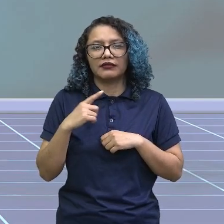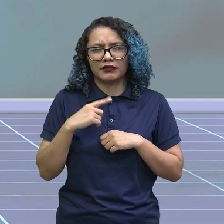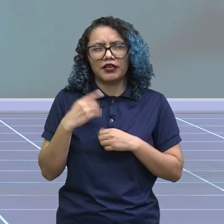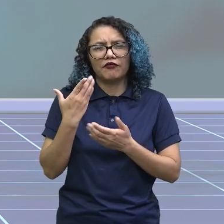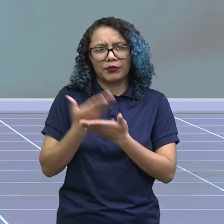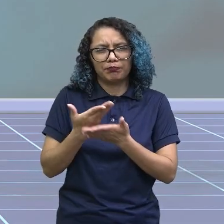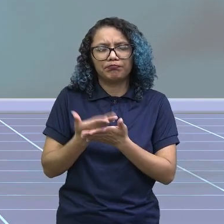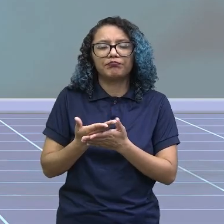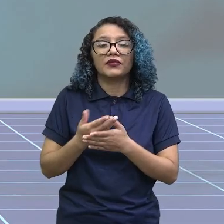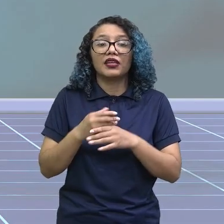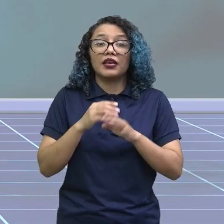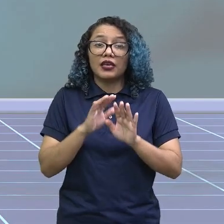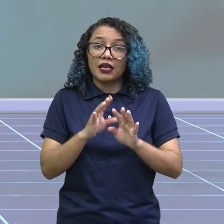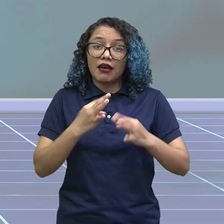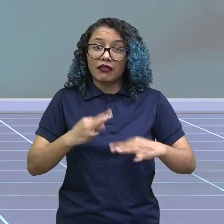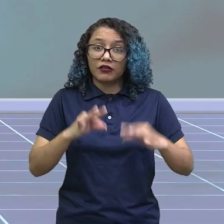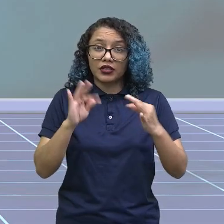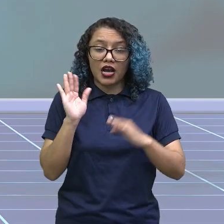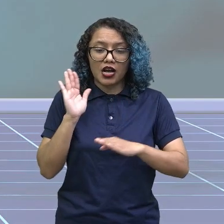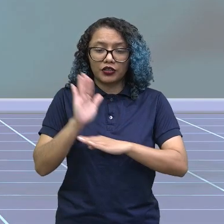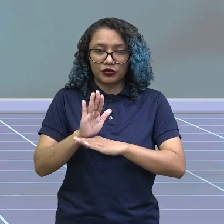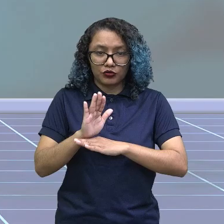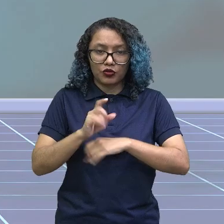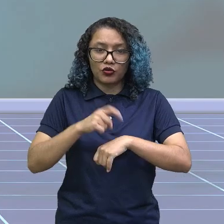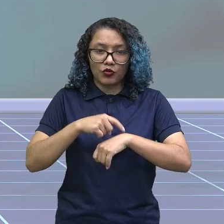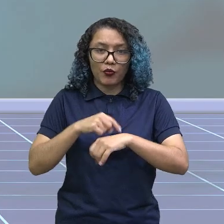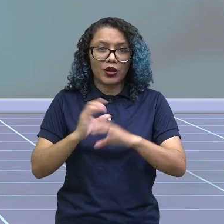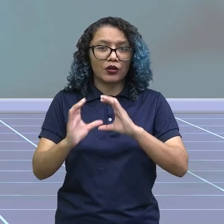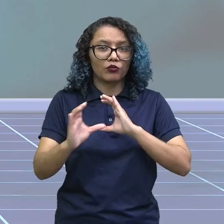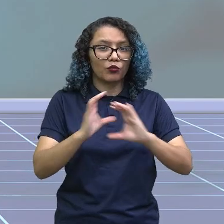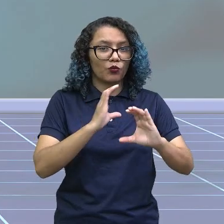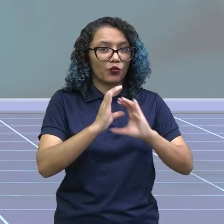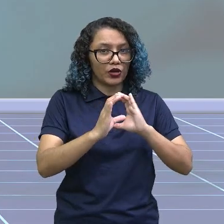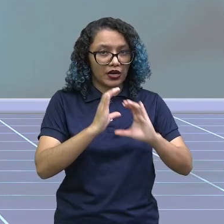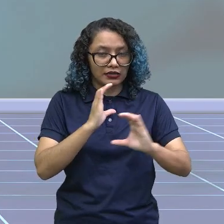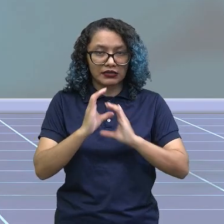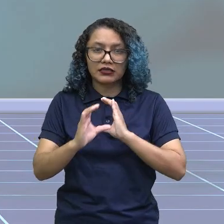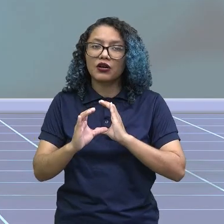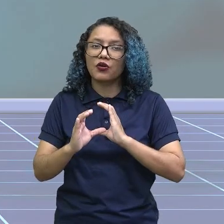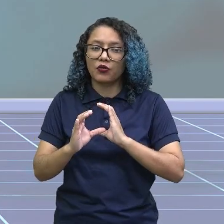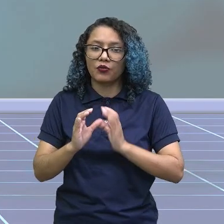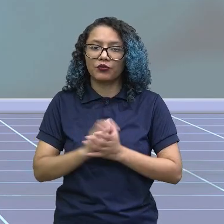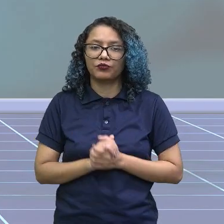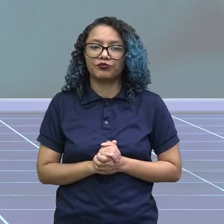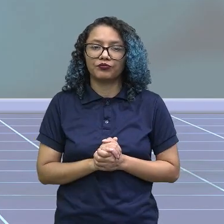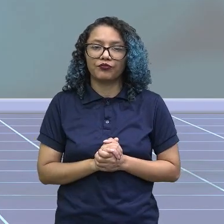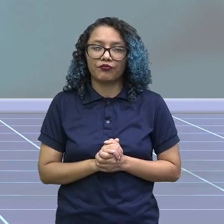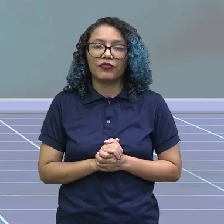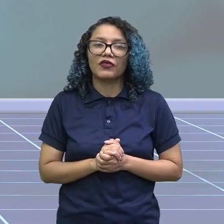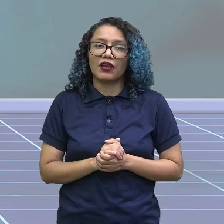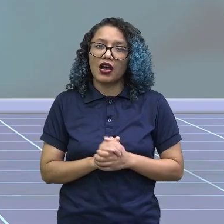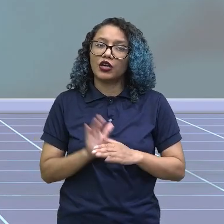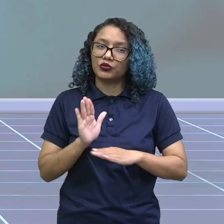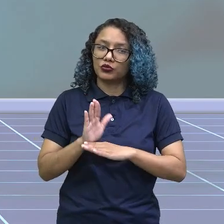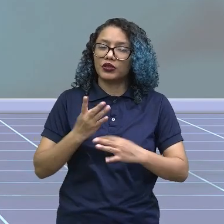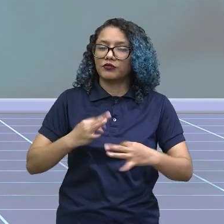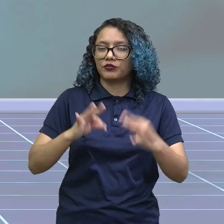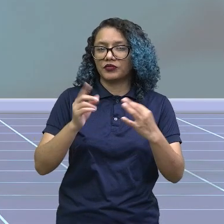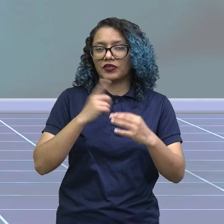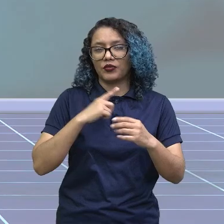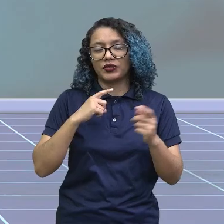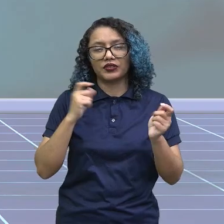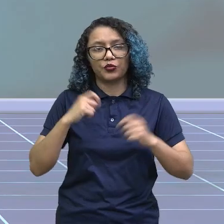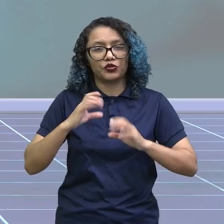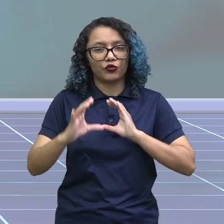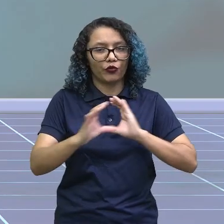a tecnologia auxiliou no seu processo de comunicação, né? Então ele teve recursos ali tecnológicos onde ele conseguia